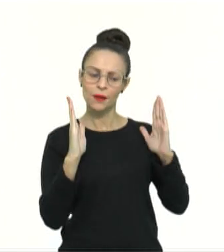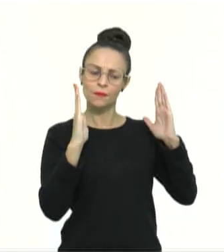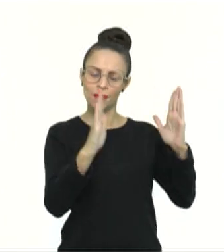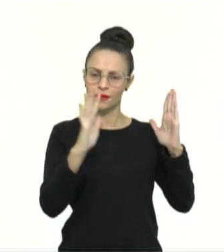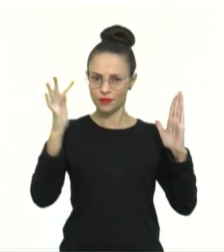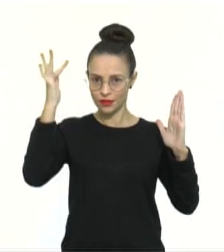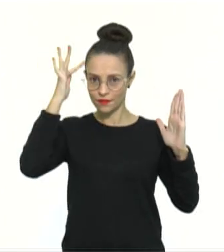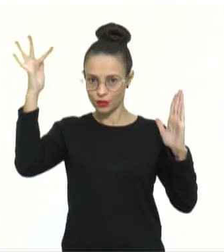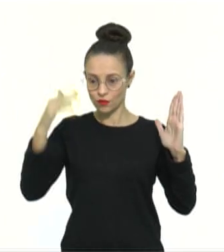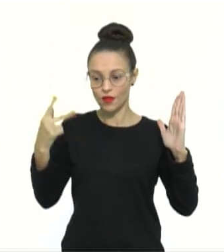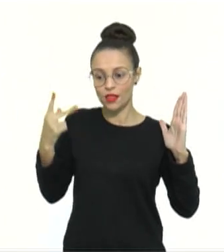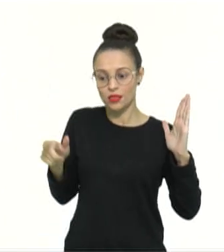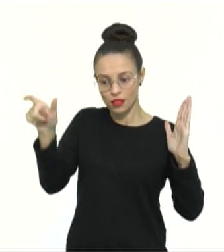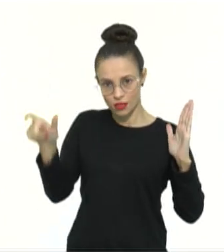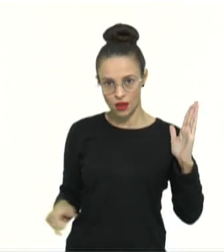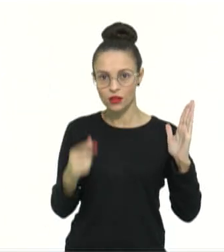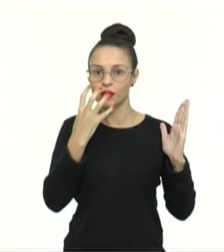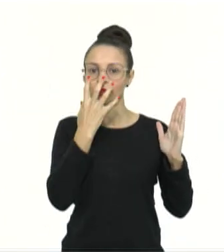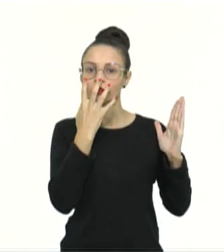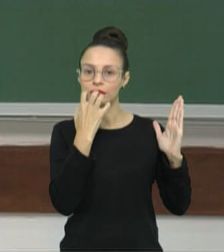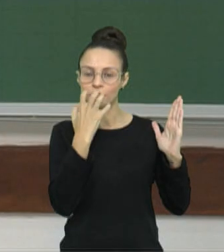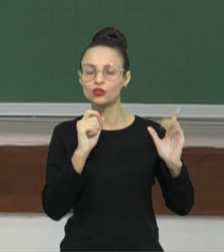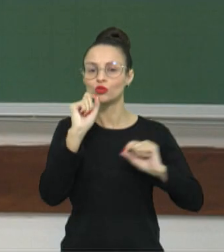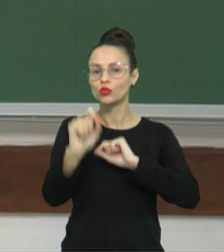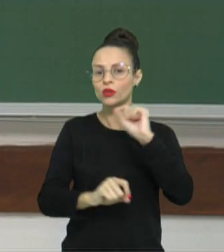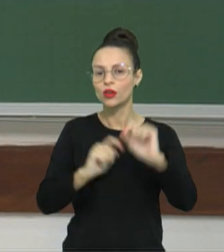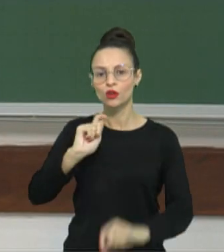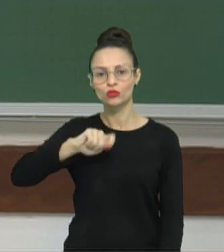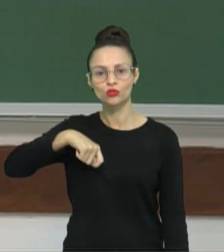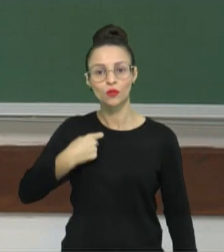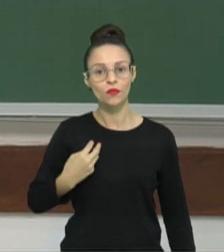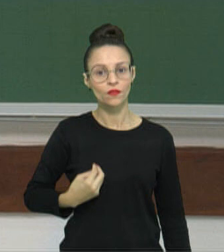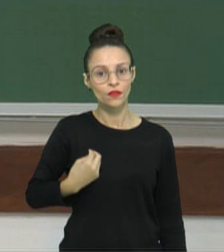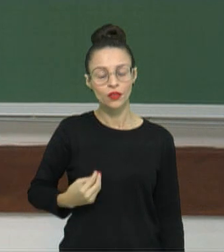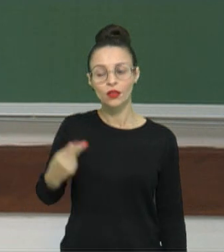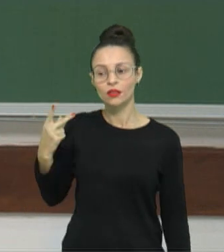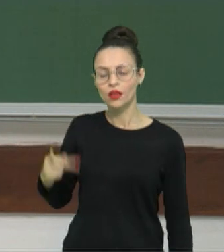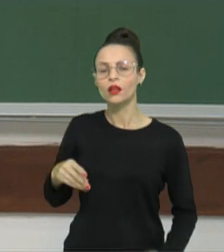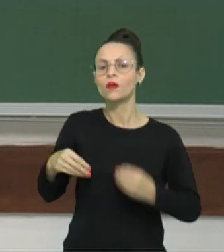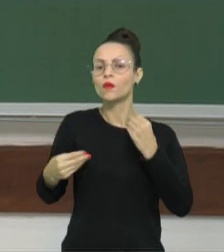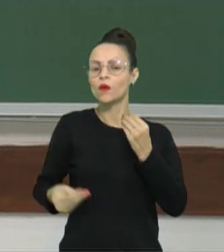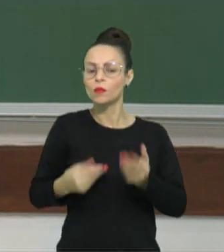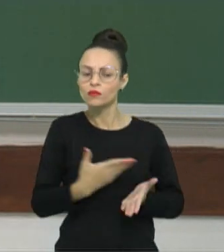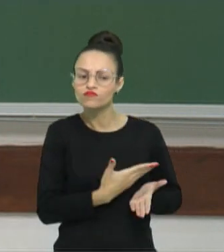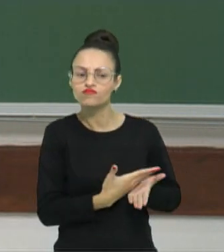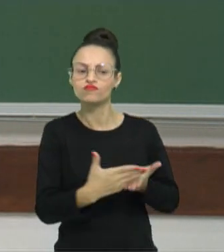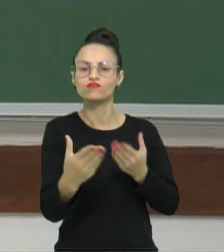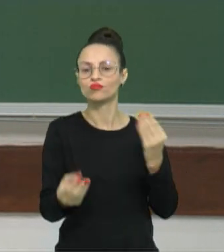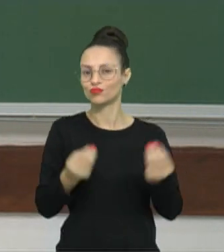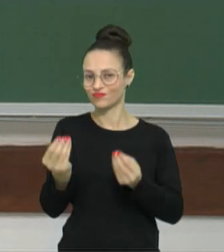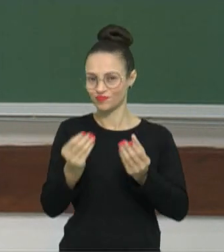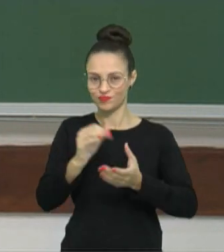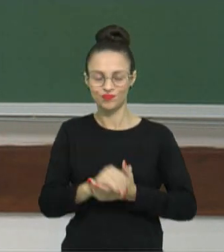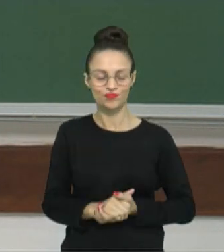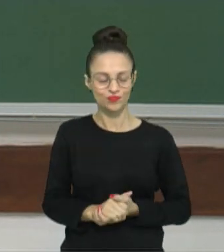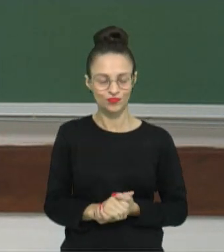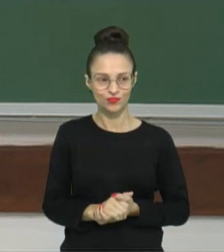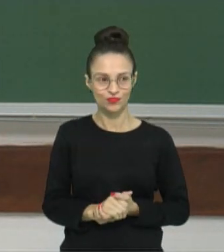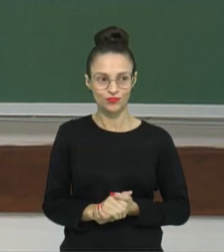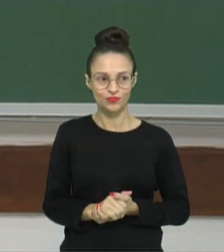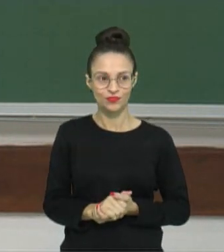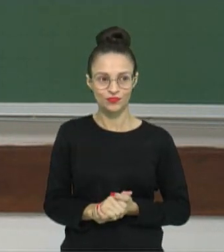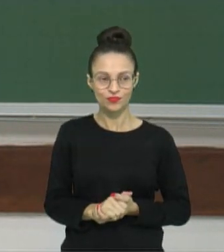de Nietzsche, né? Um pouquinho sobre a biografia dele e como que ele começou essa filosofia dele.